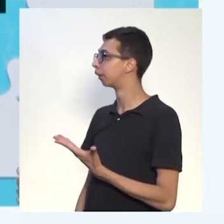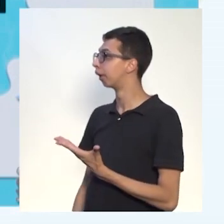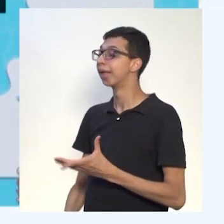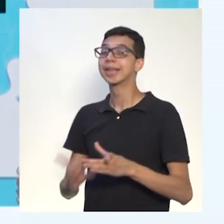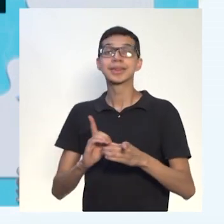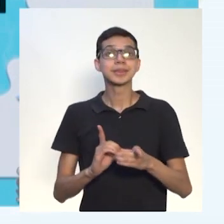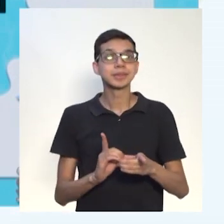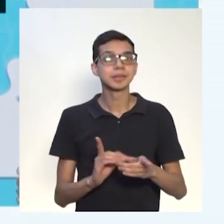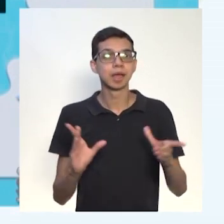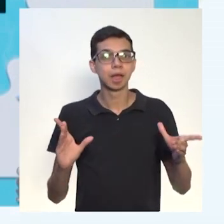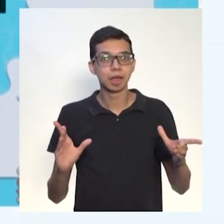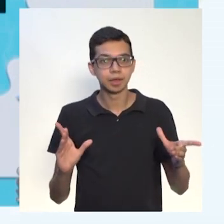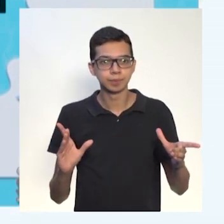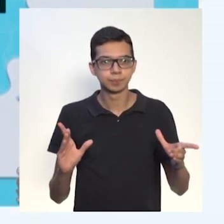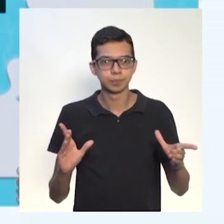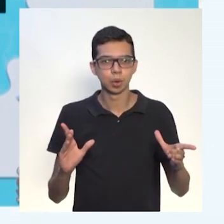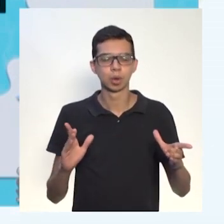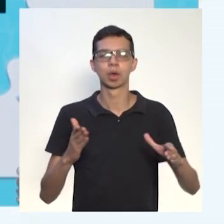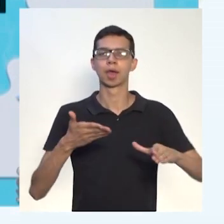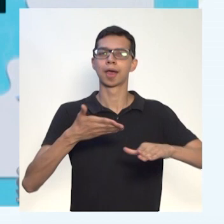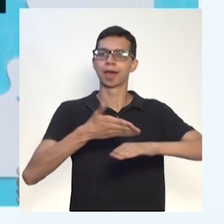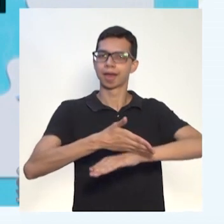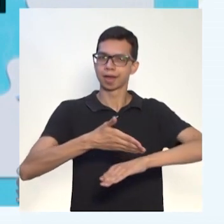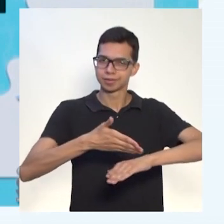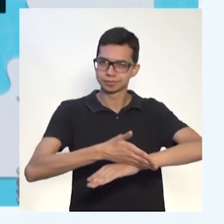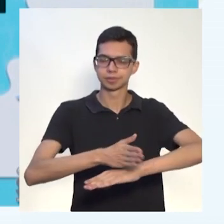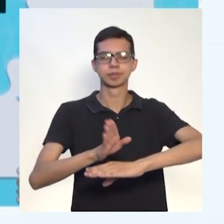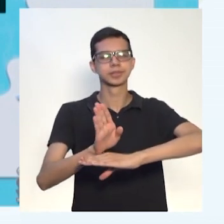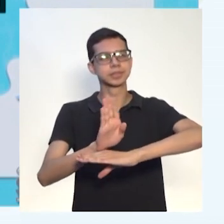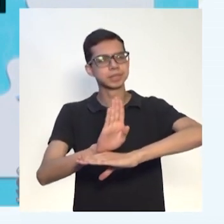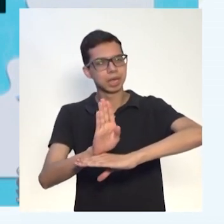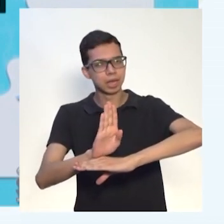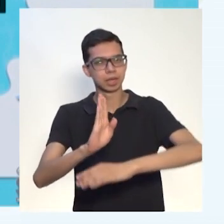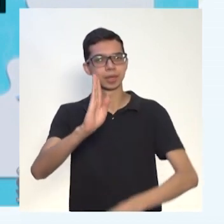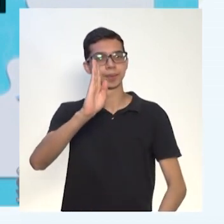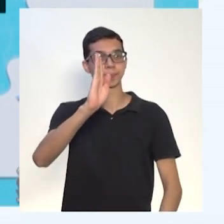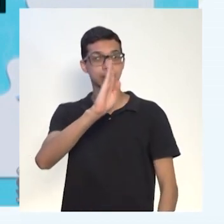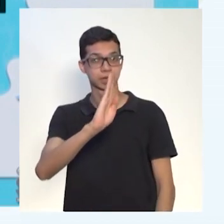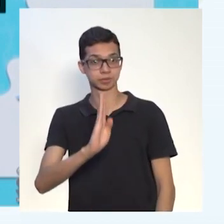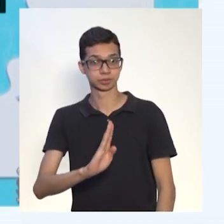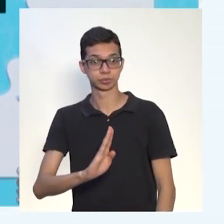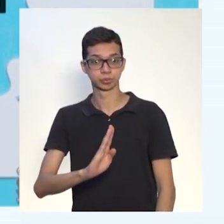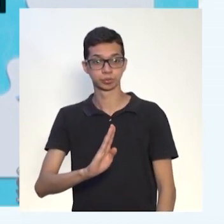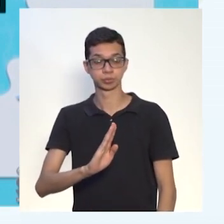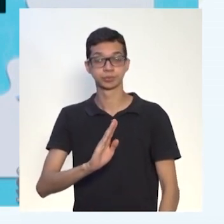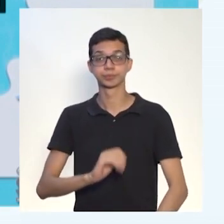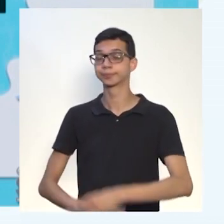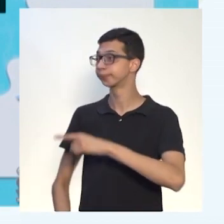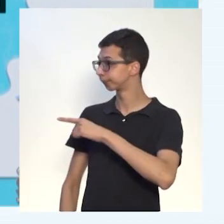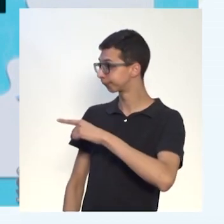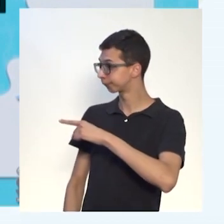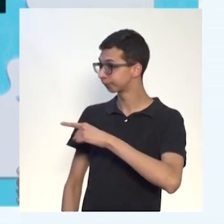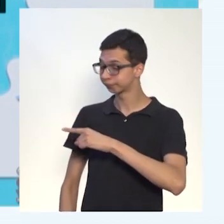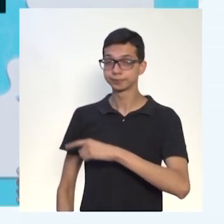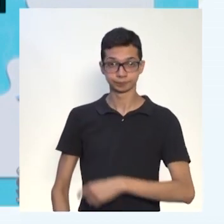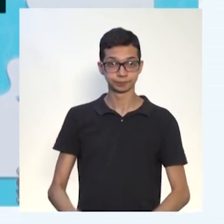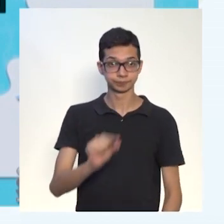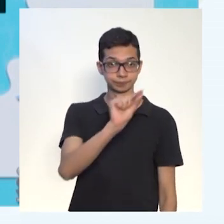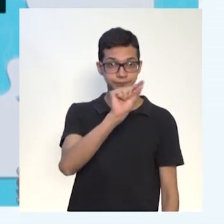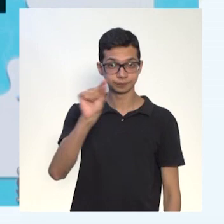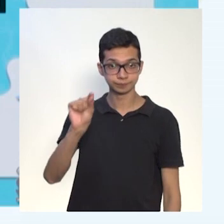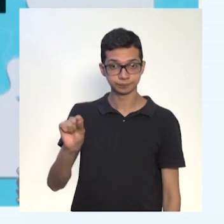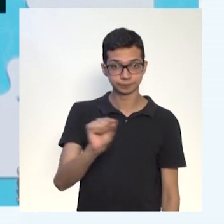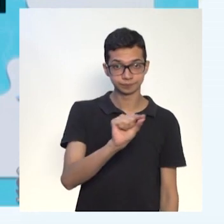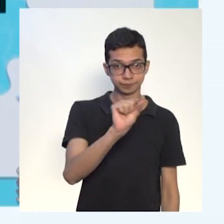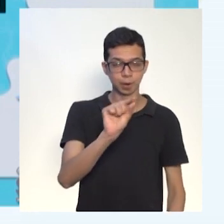democratização do acesso ao cinema no Brasil. Grifou? Grifou. Grifei